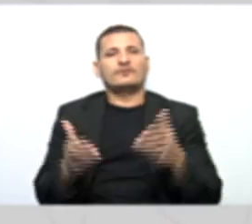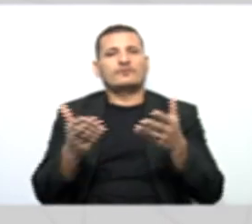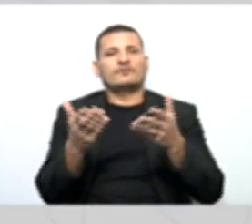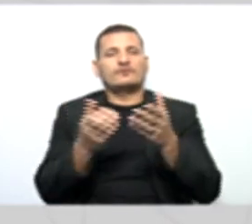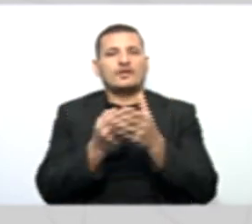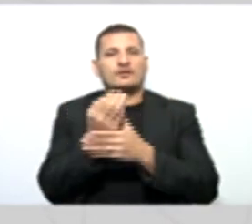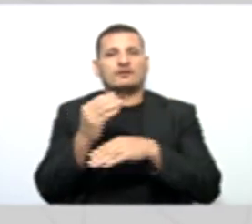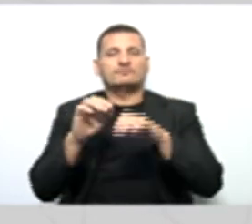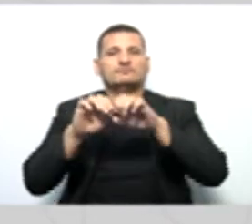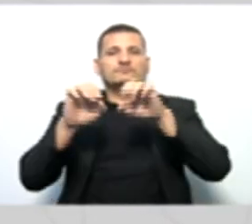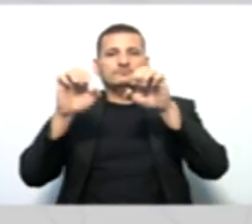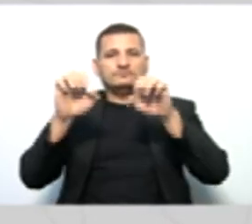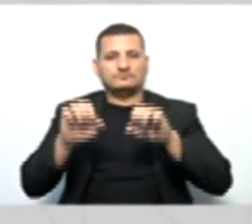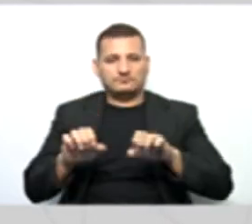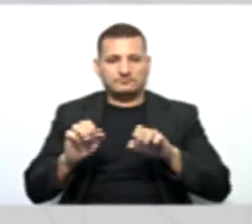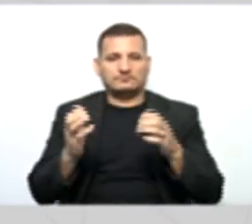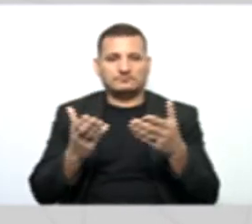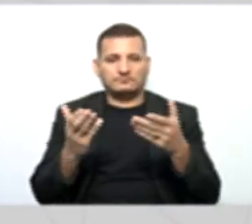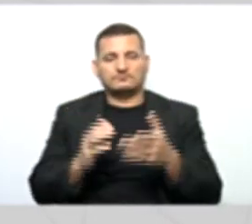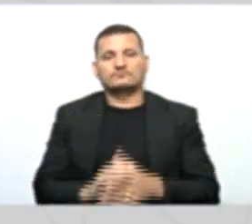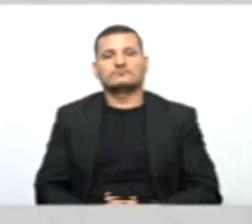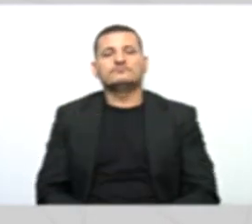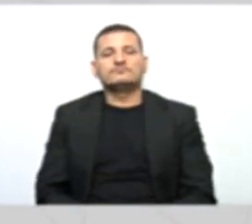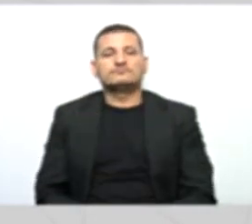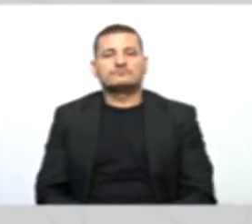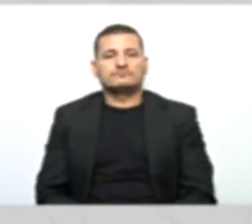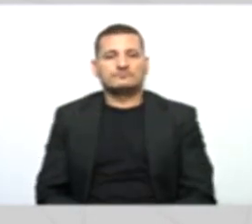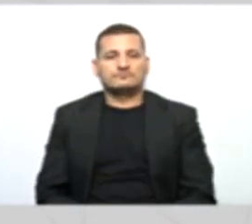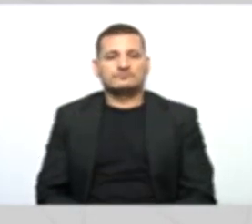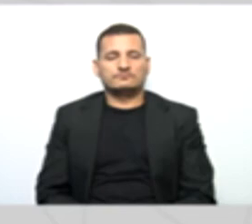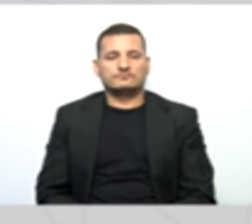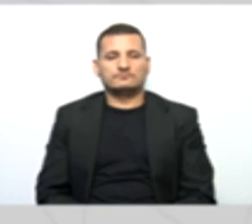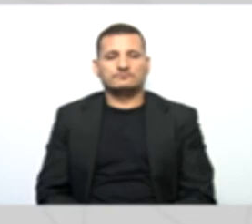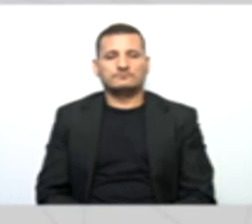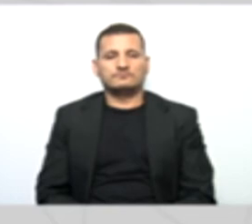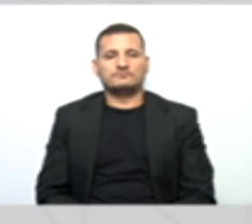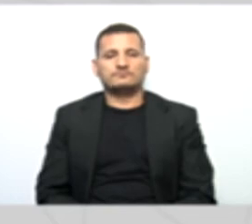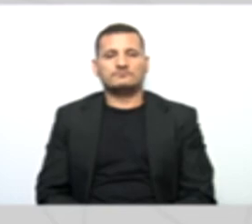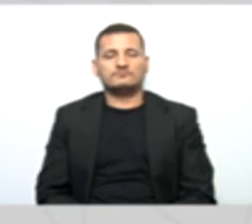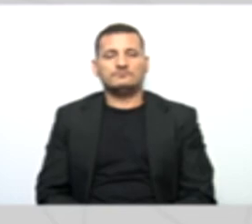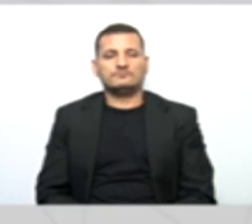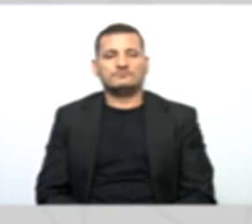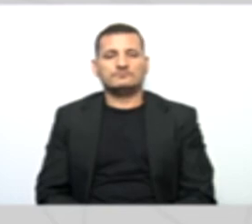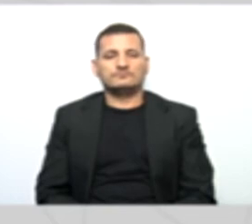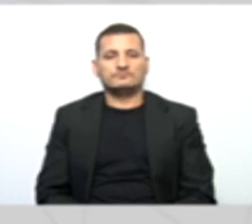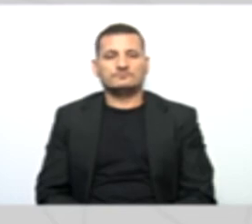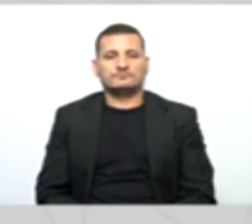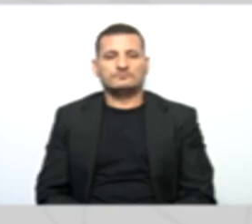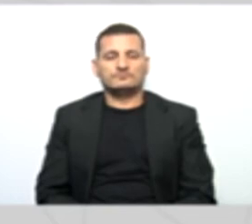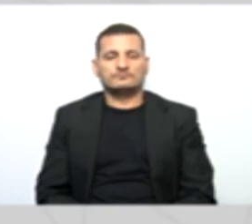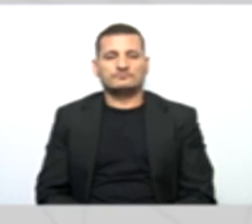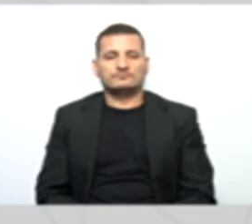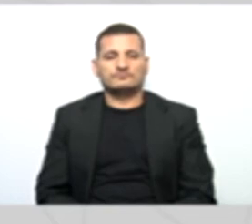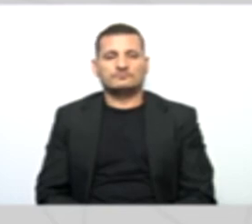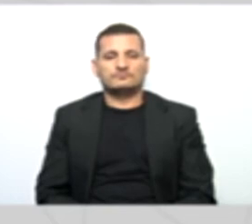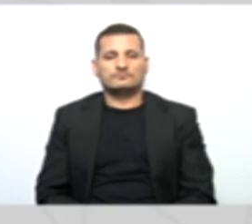classe. Palavra padrão, def. Seguido do nome do método construtor, que é